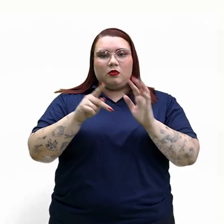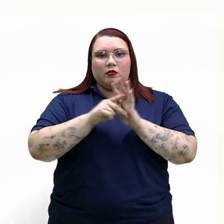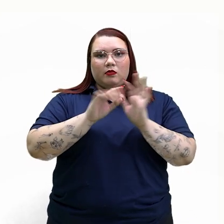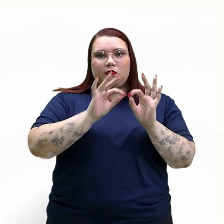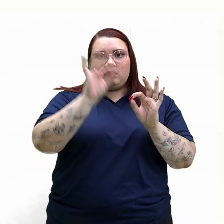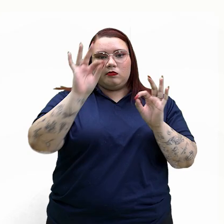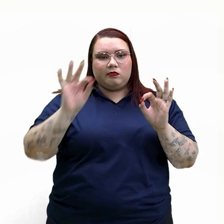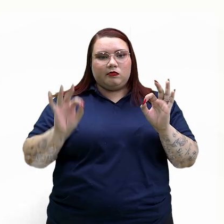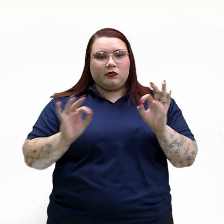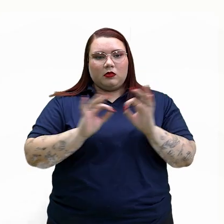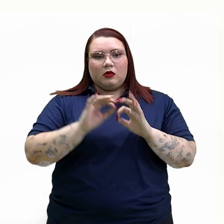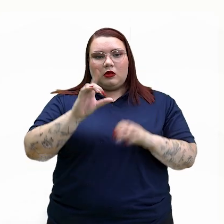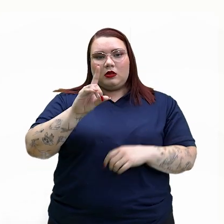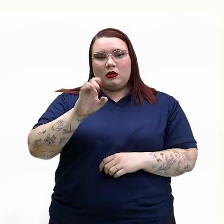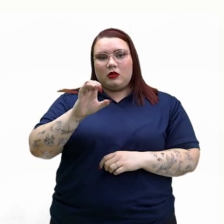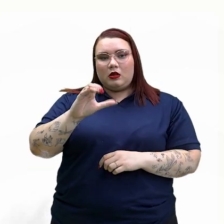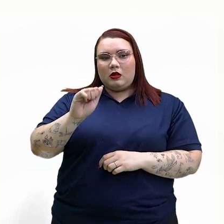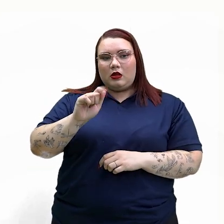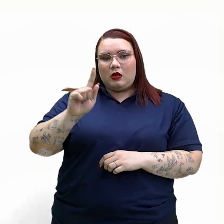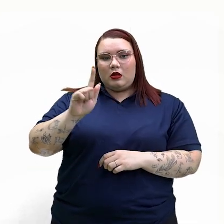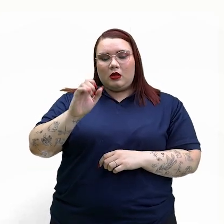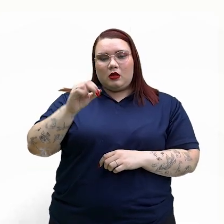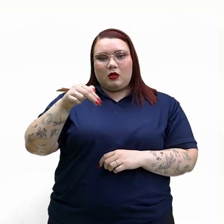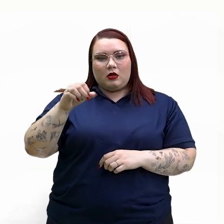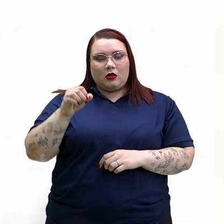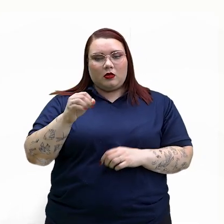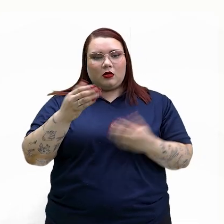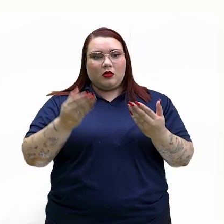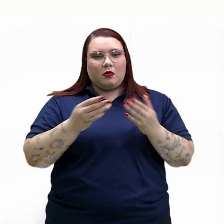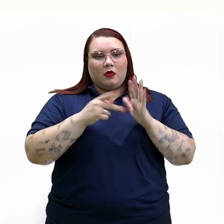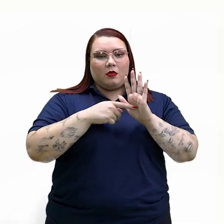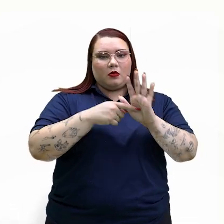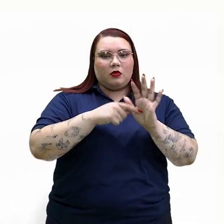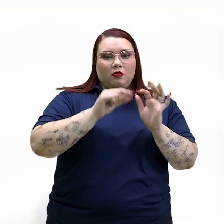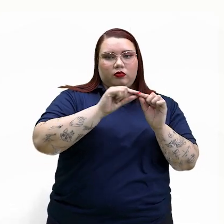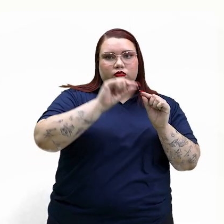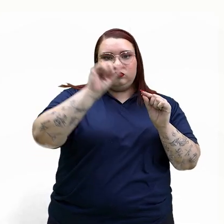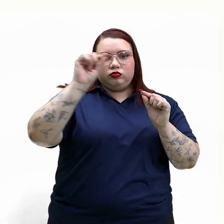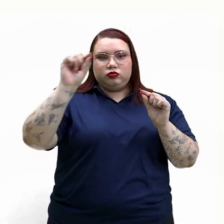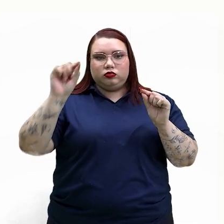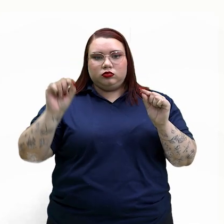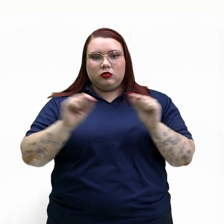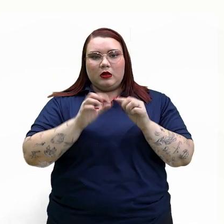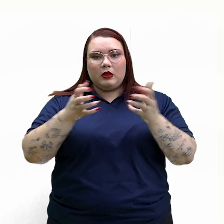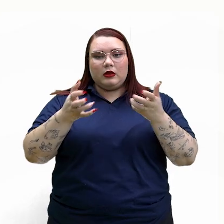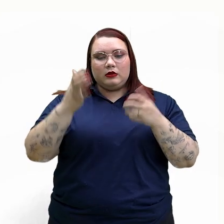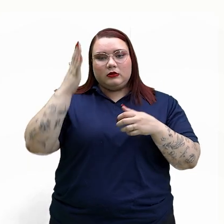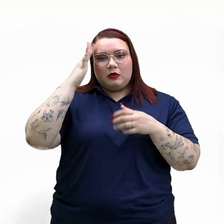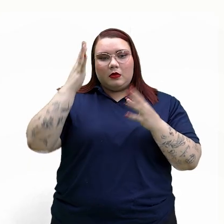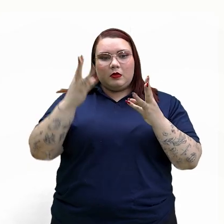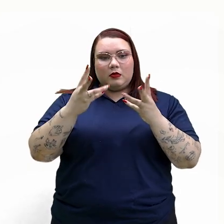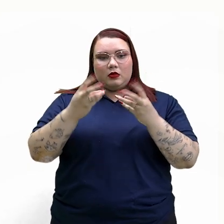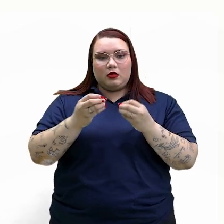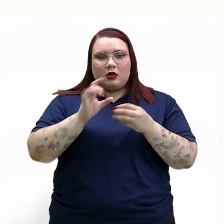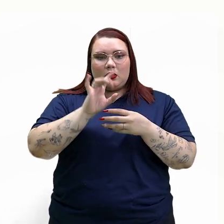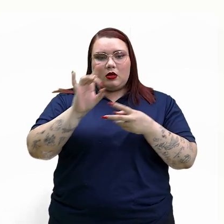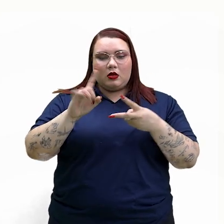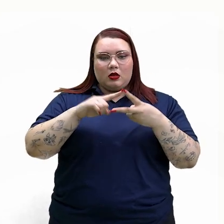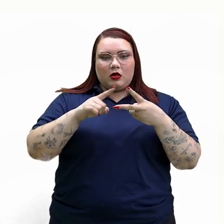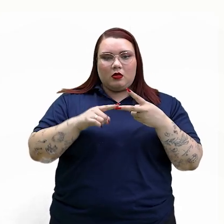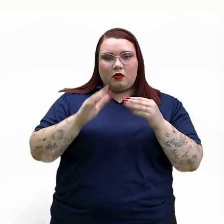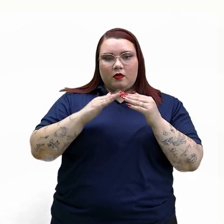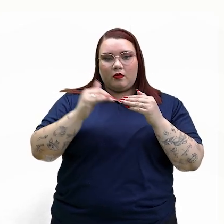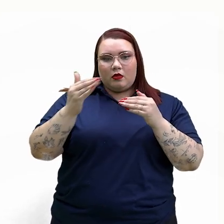decágono regular. Para destacar o contorno da figura, ele deseja saber a medida de cada ângulo